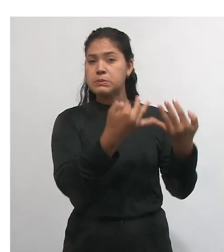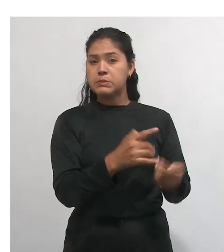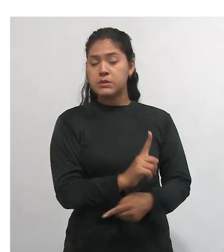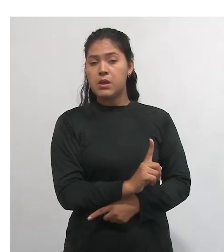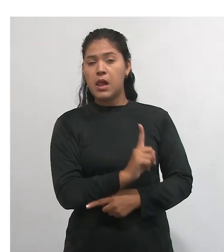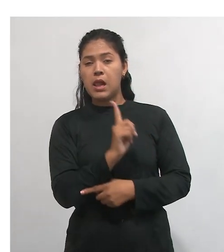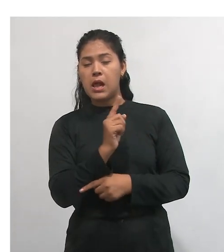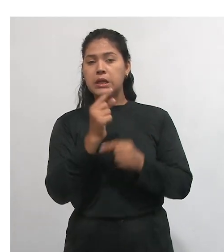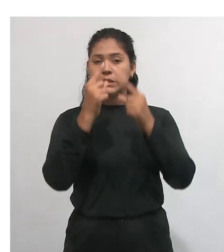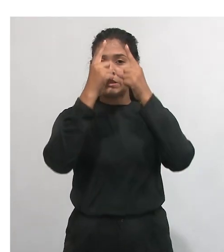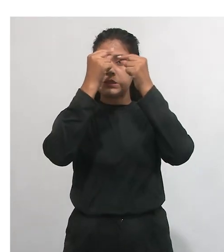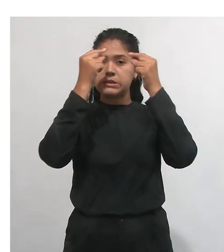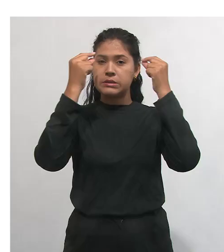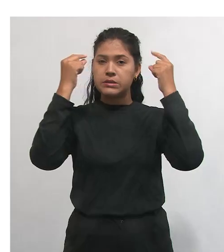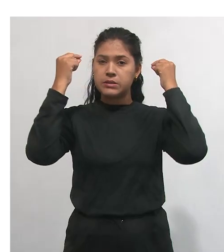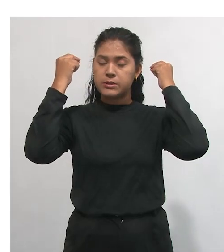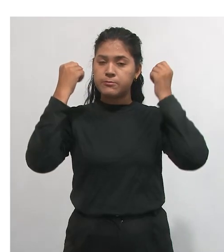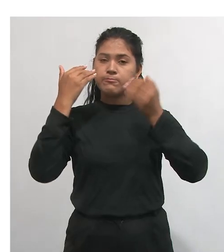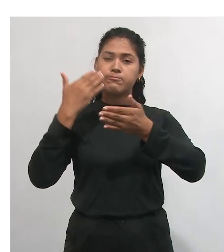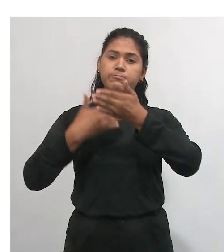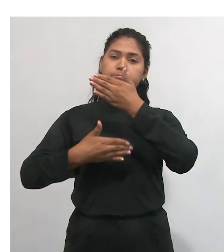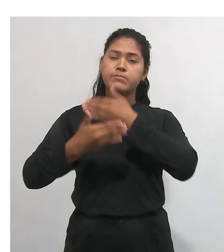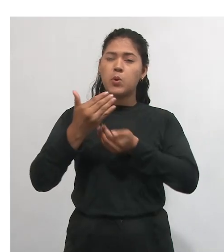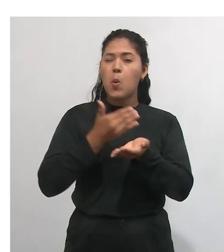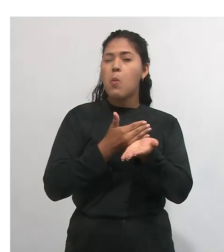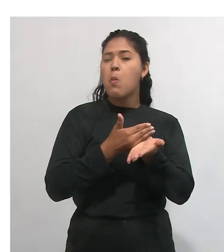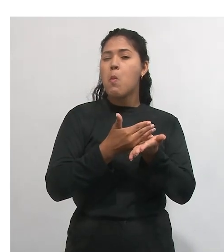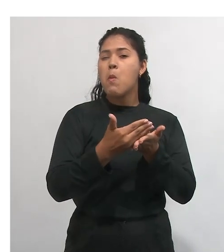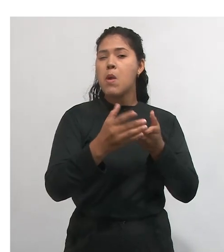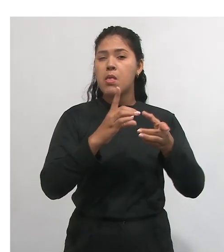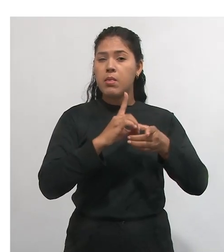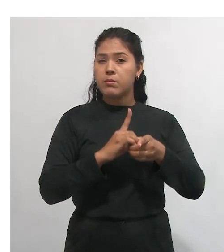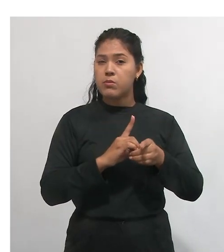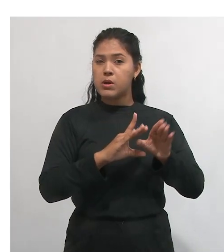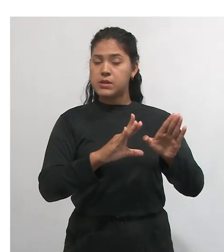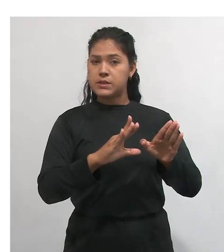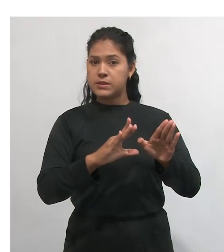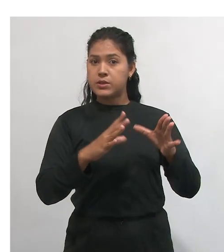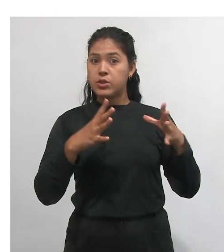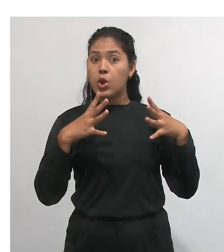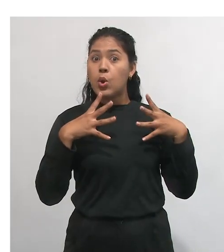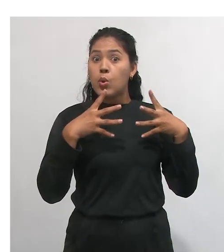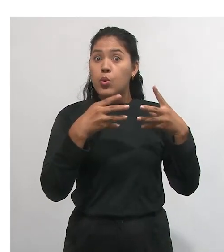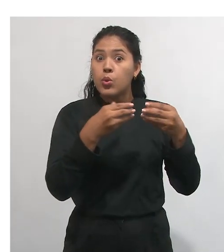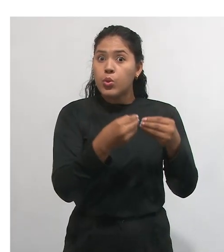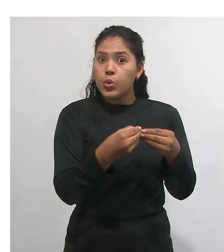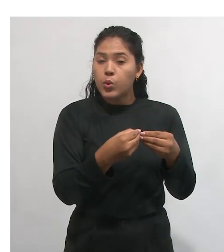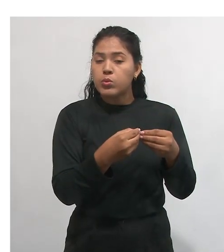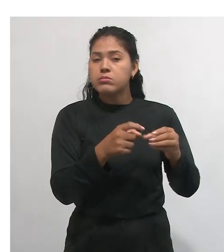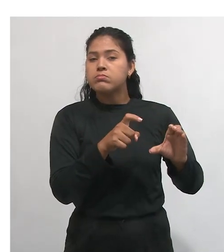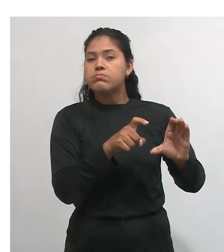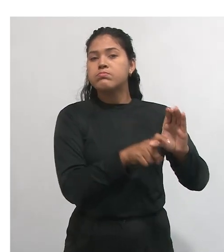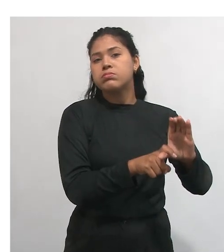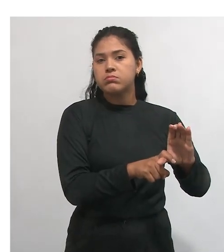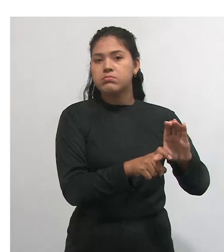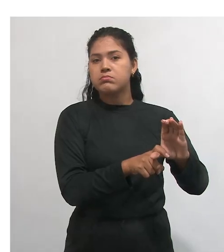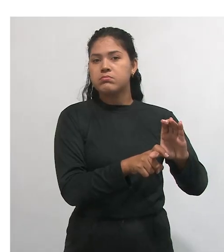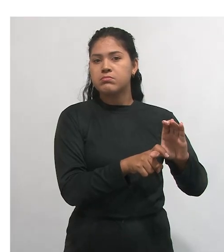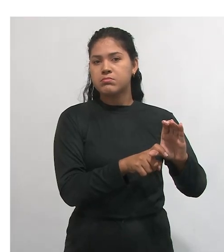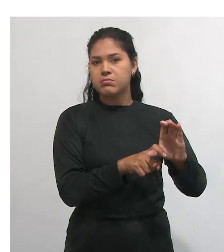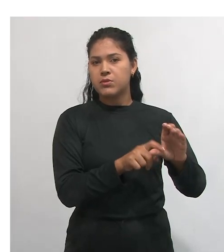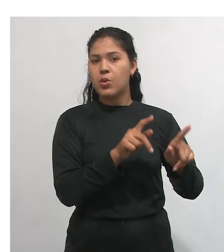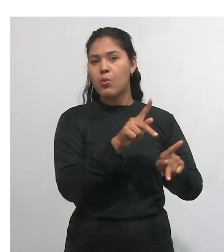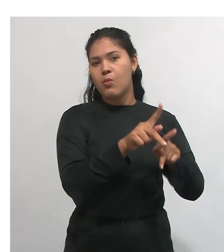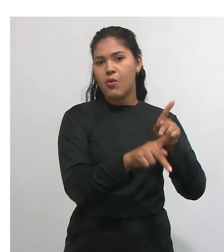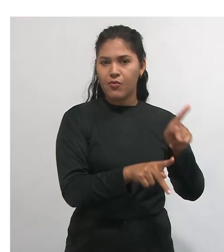Antiga, no início da democracia, tudo dependia do povo e o povo dependia da palavra. Então, coibir a